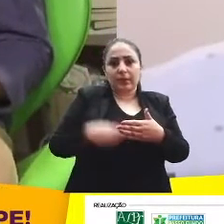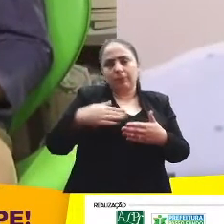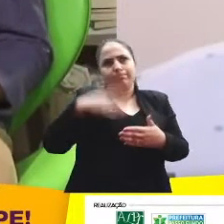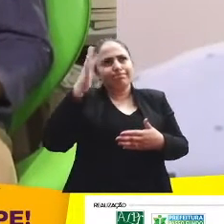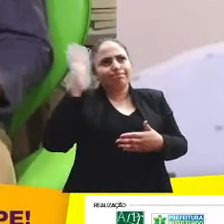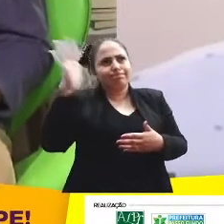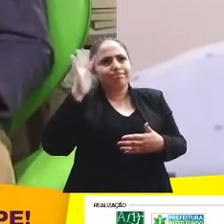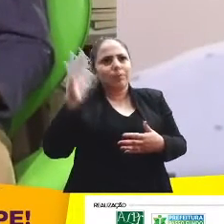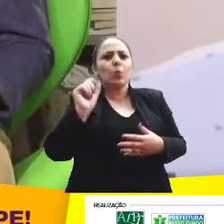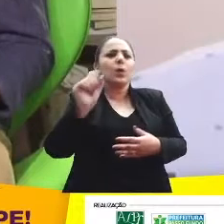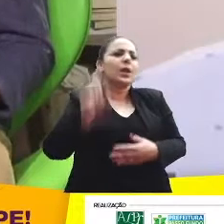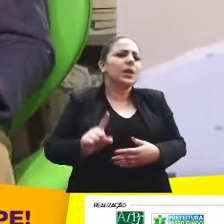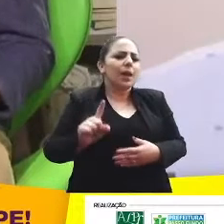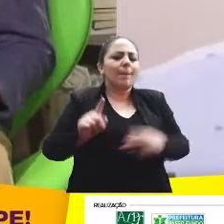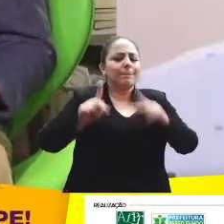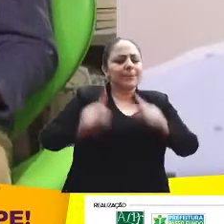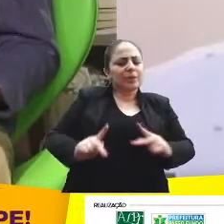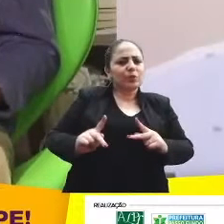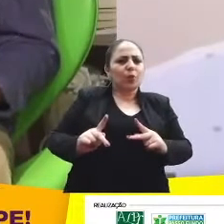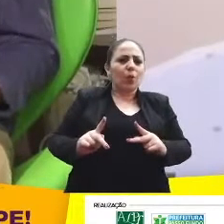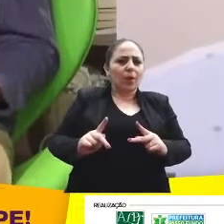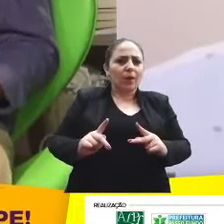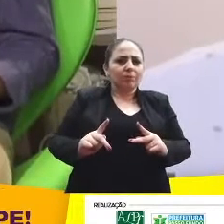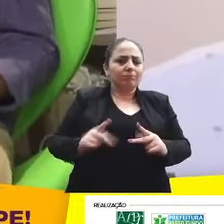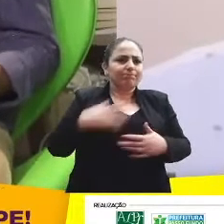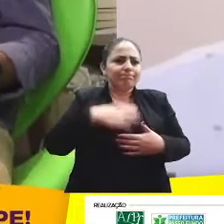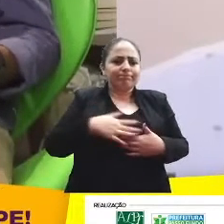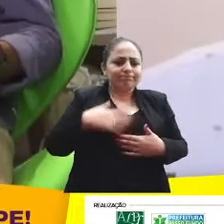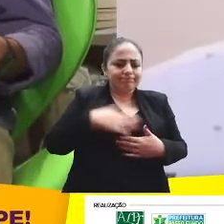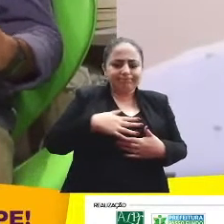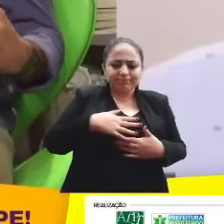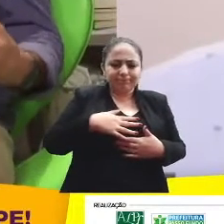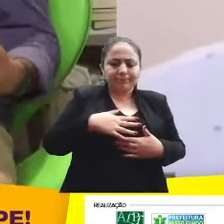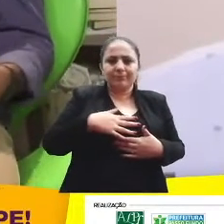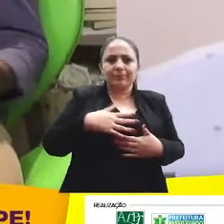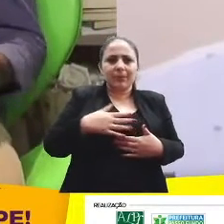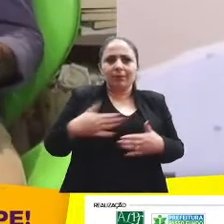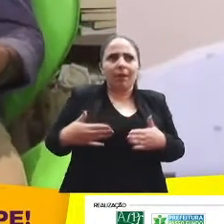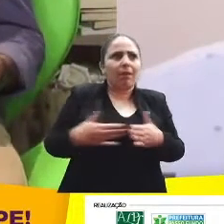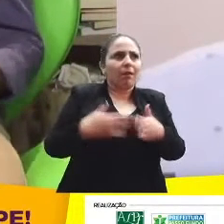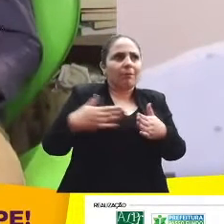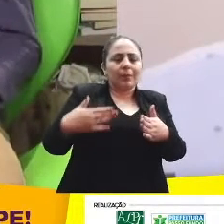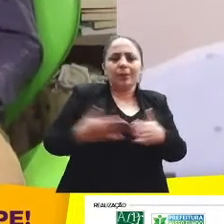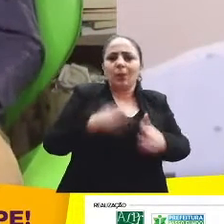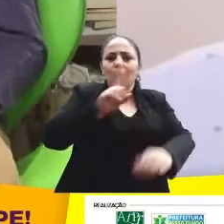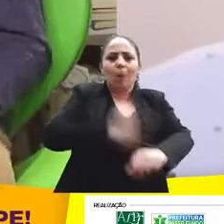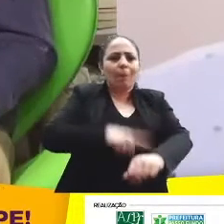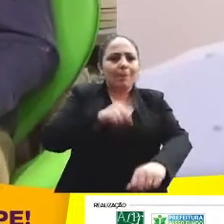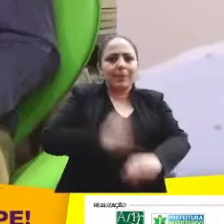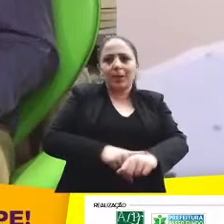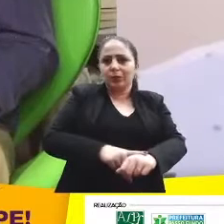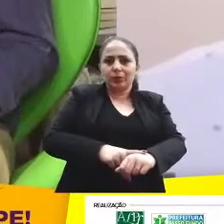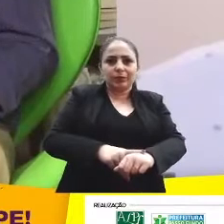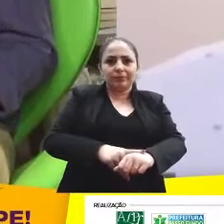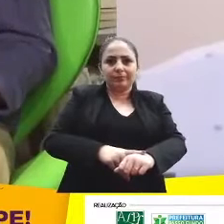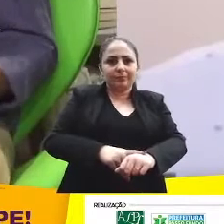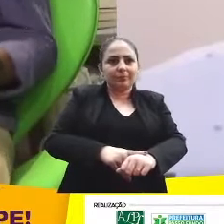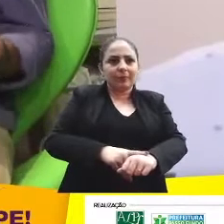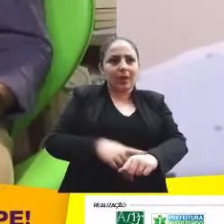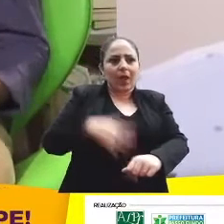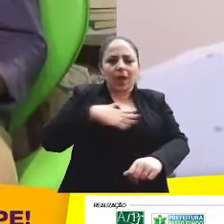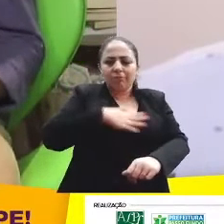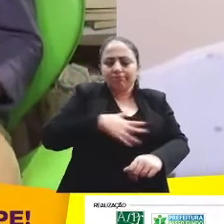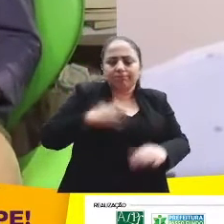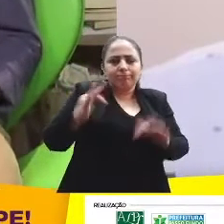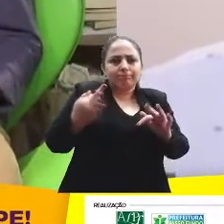fico imaginando o que é a pessoa que chega num limite, num momento, que a dor